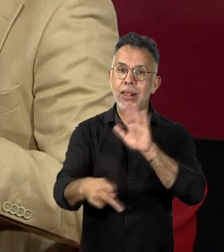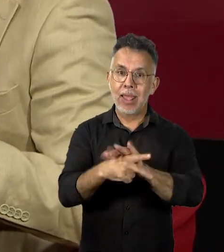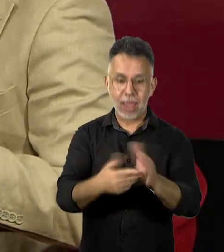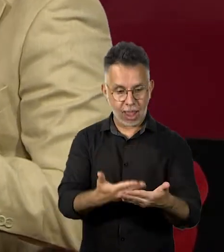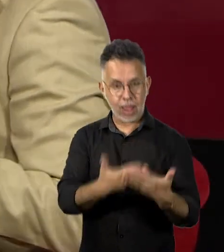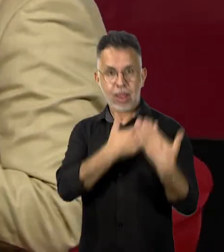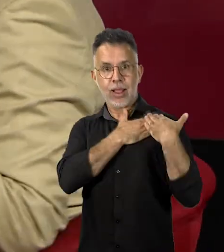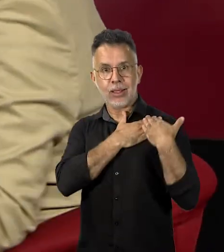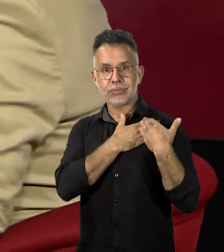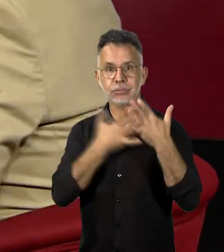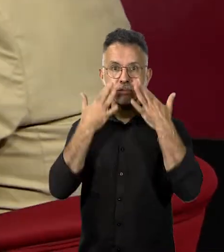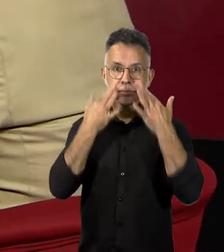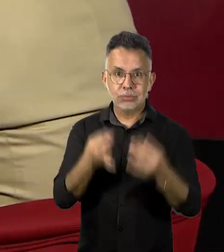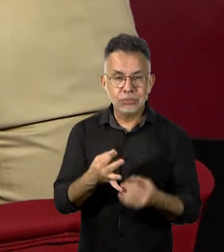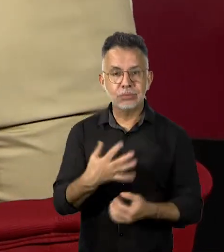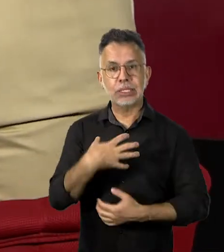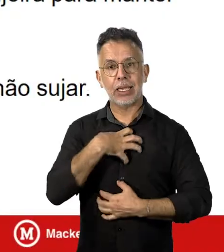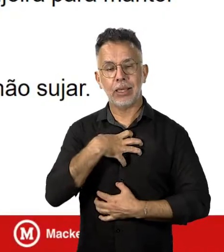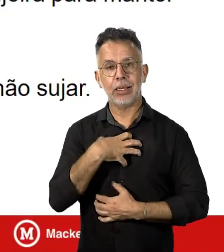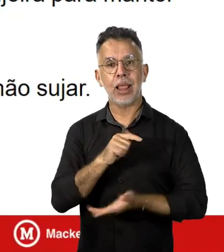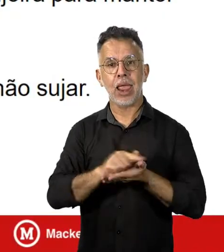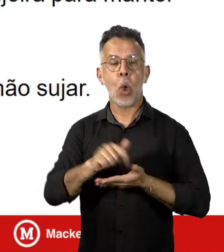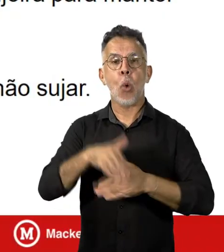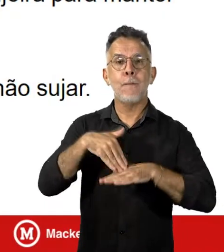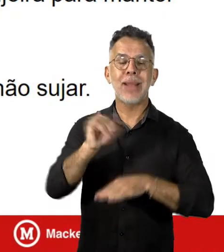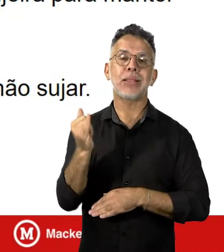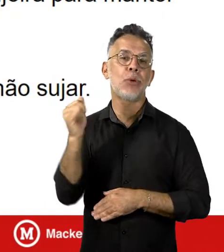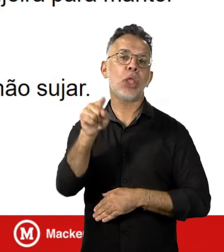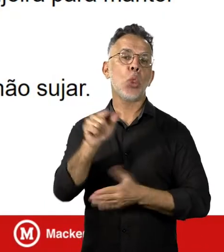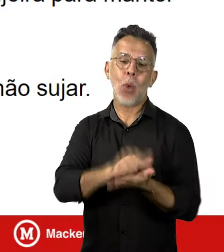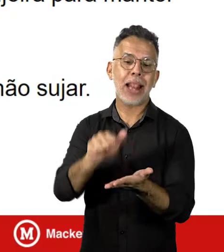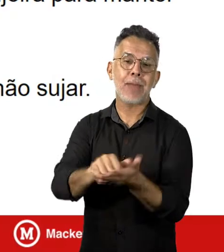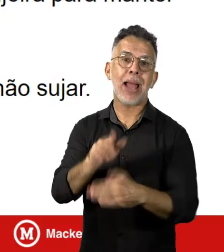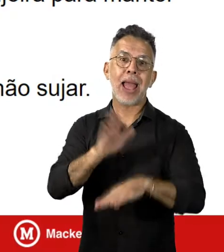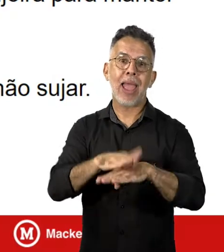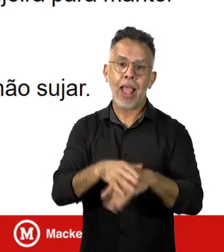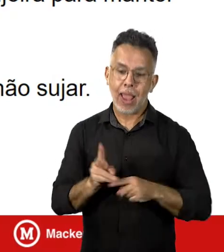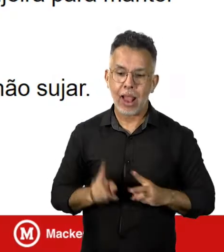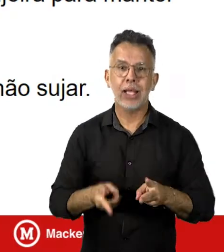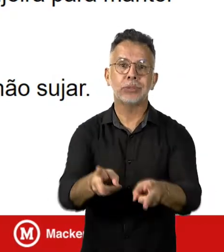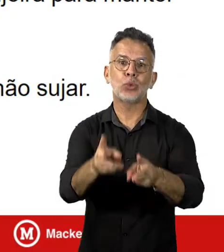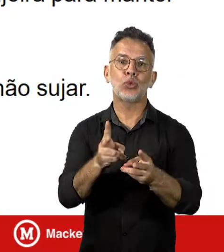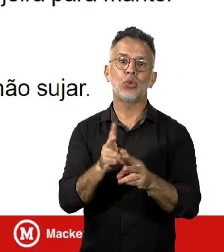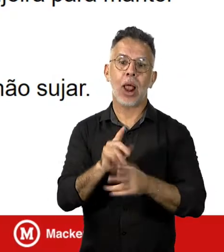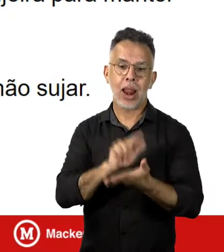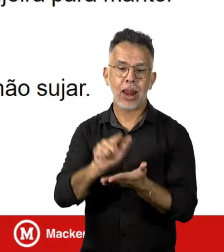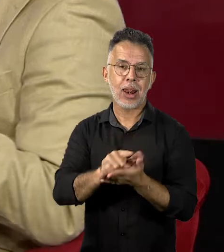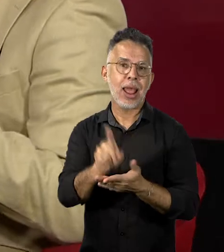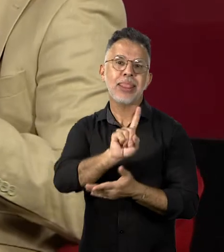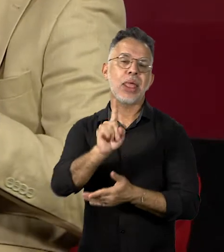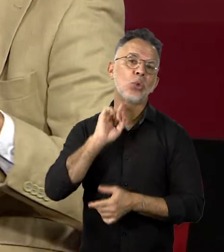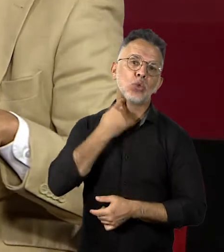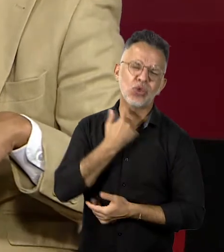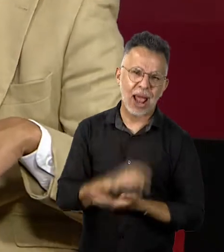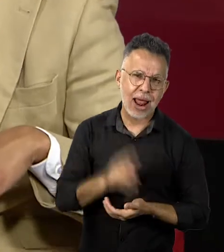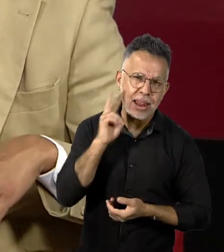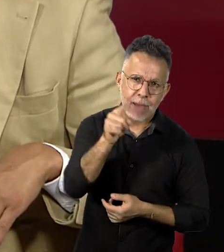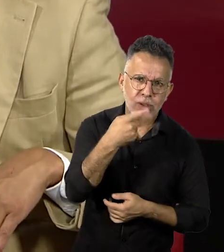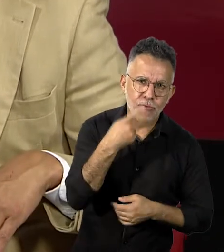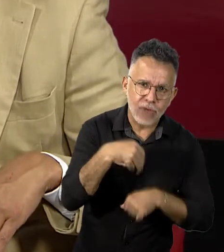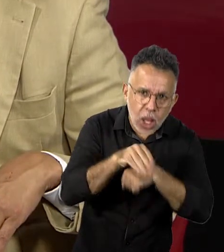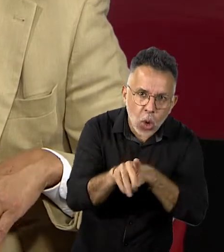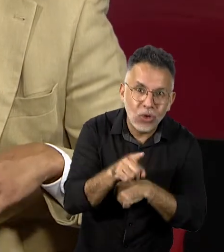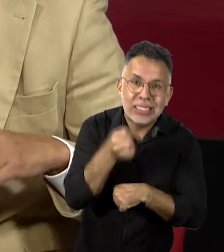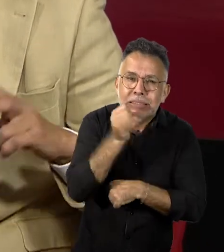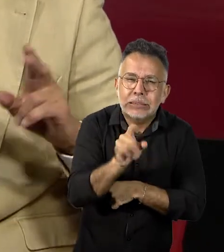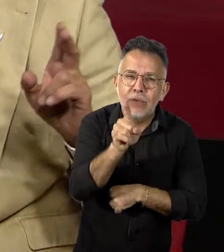senso da limpeza. O mais importante não é o ato de limpar, mas o ato de não sujar. Essa aqui é forte. Lembra que nós